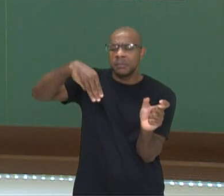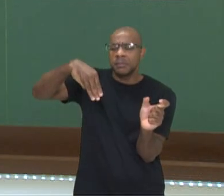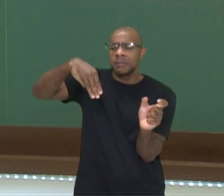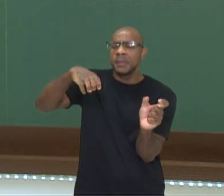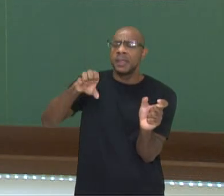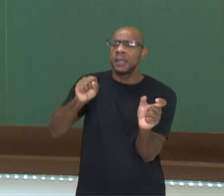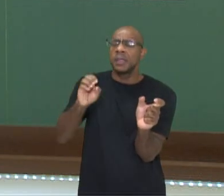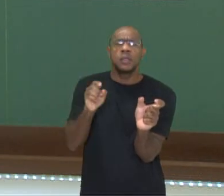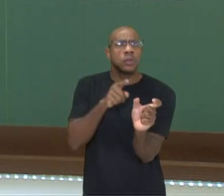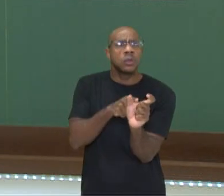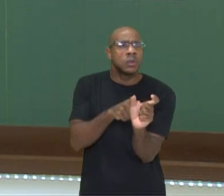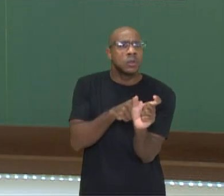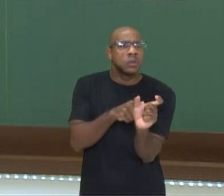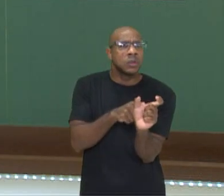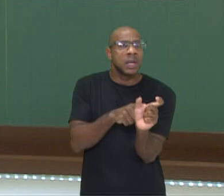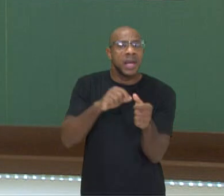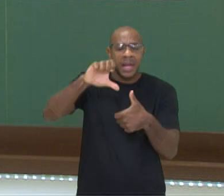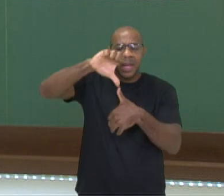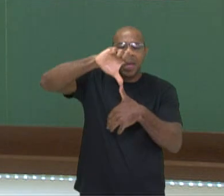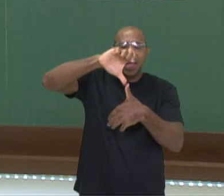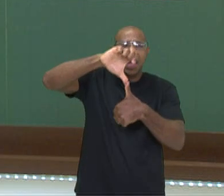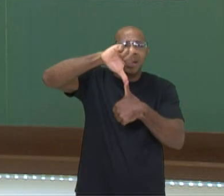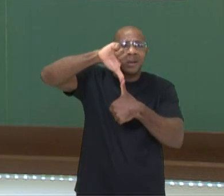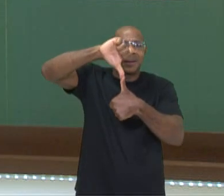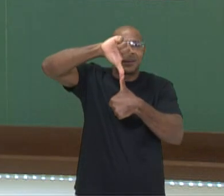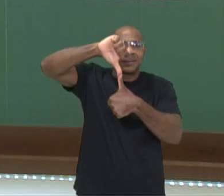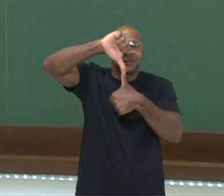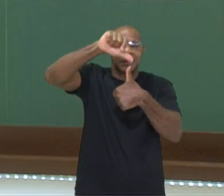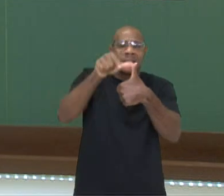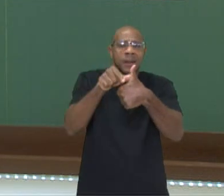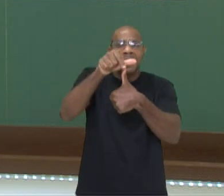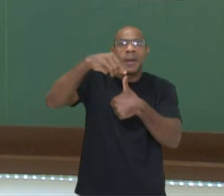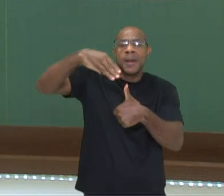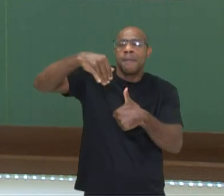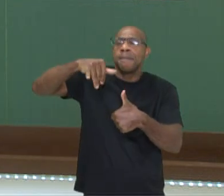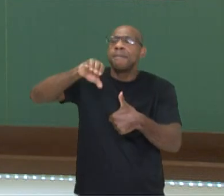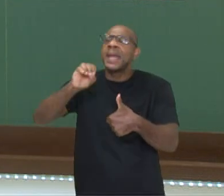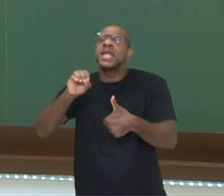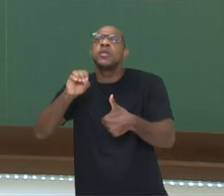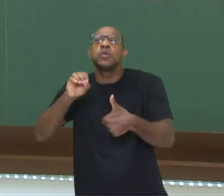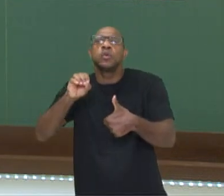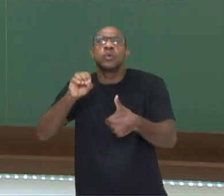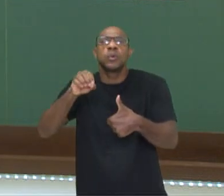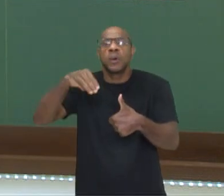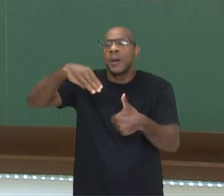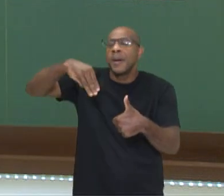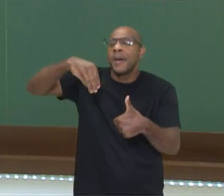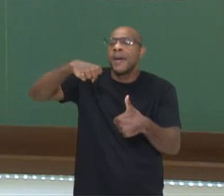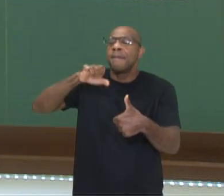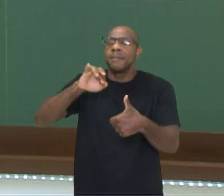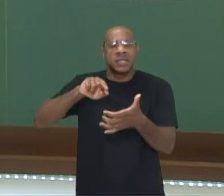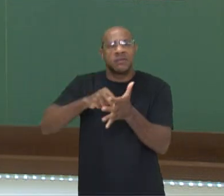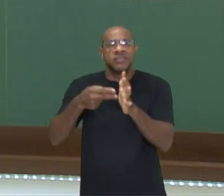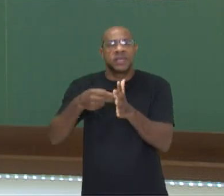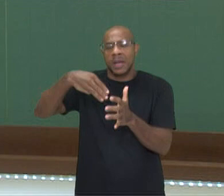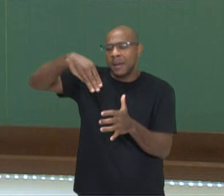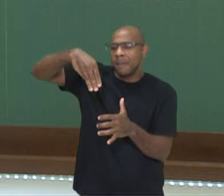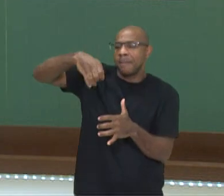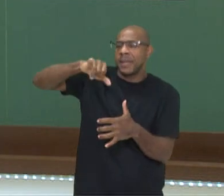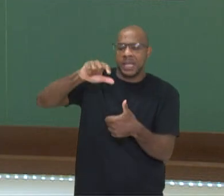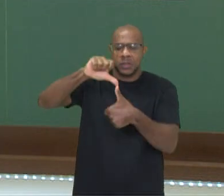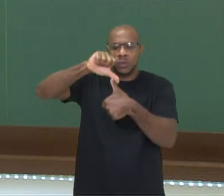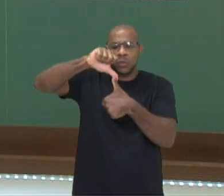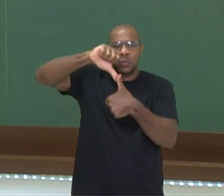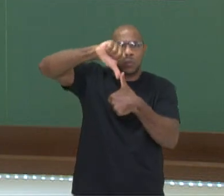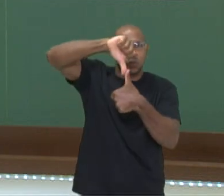meso é o meio da América. A palavra meso vem de meio. Então, dos americanos que moram no meio, né,